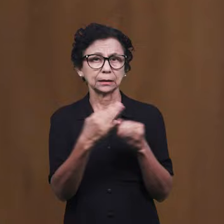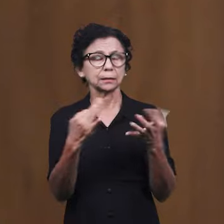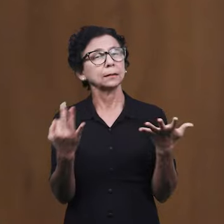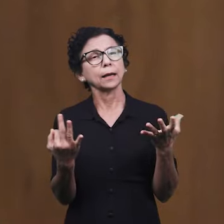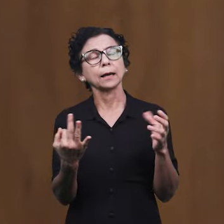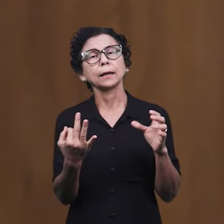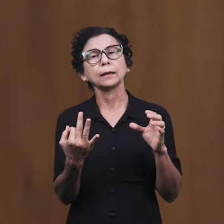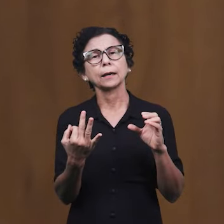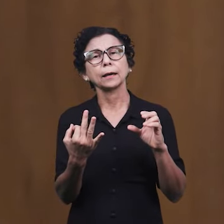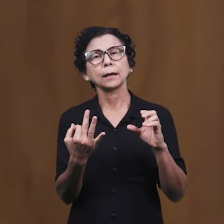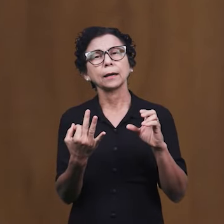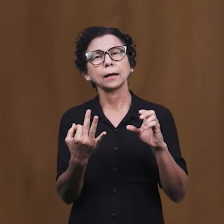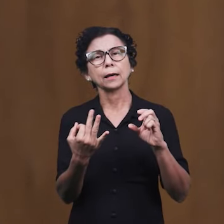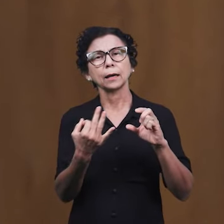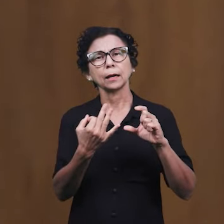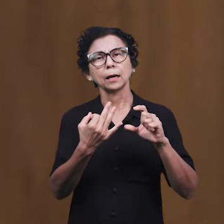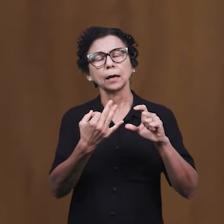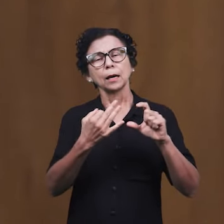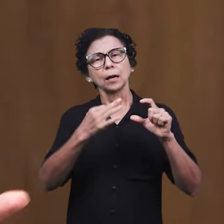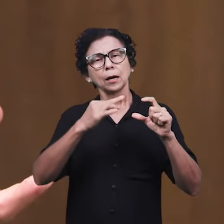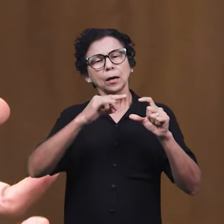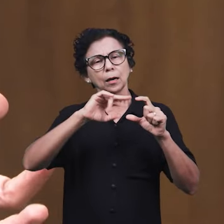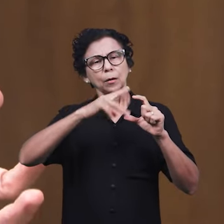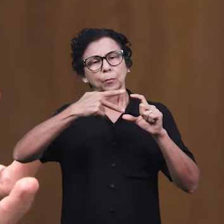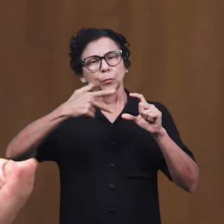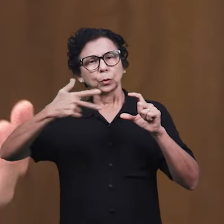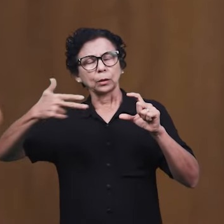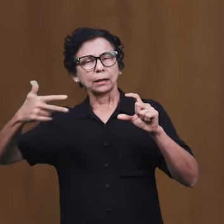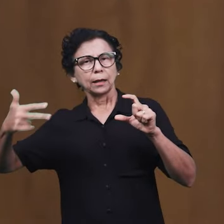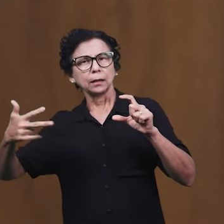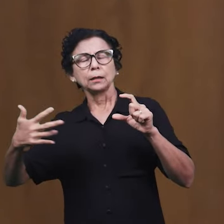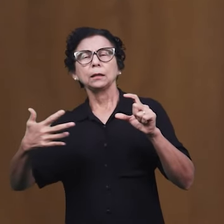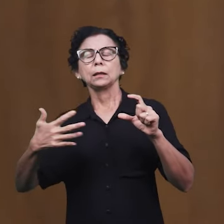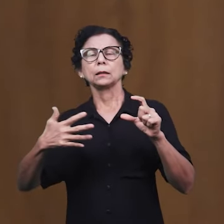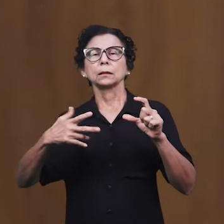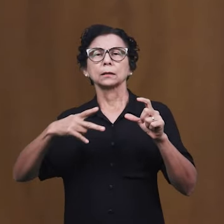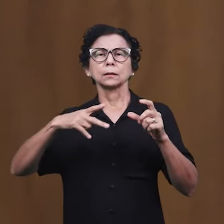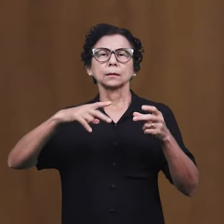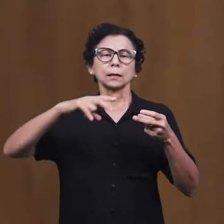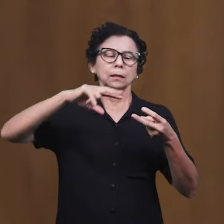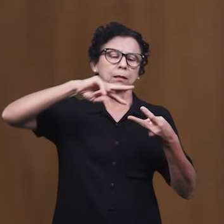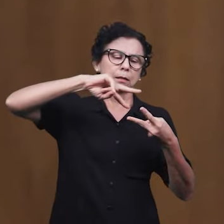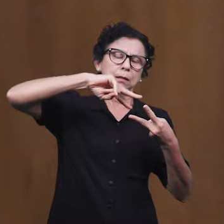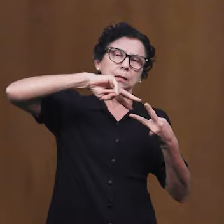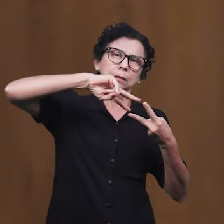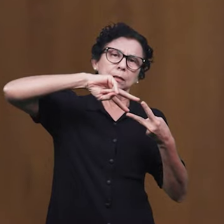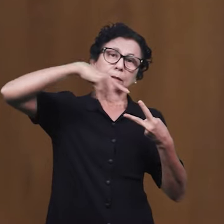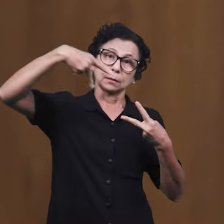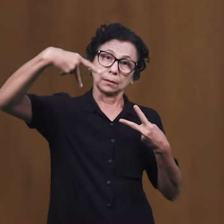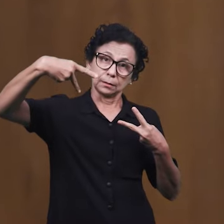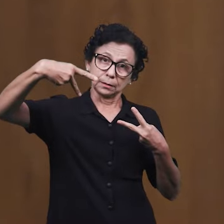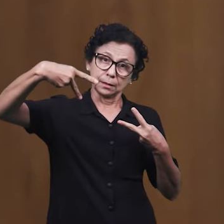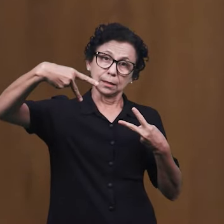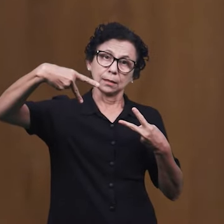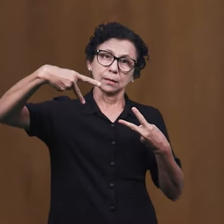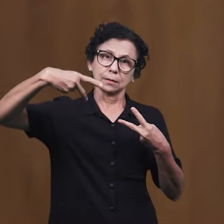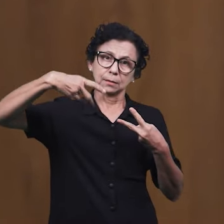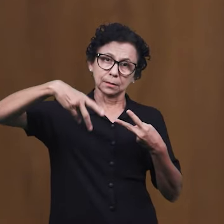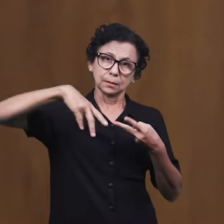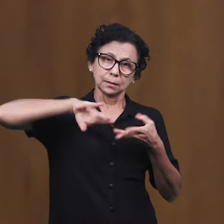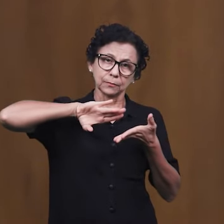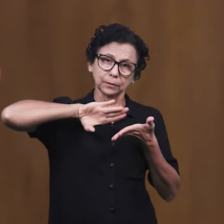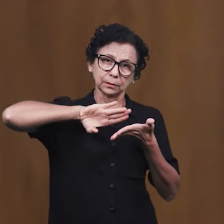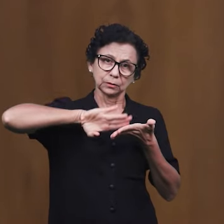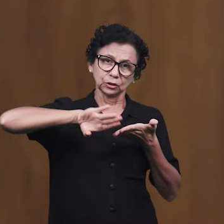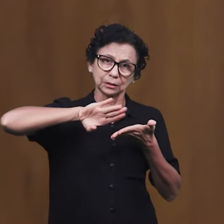núcleo, que tem todo o rearranjo molecular do DNA. Então, se você vai retirando qualquer uma dessas peças,